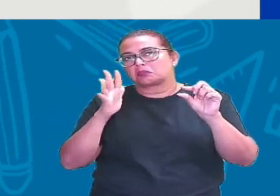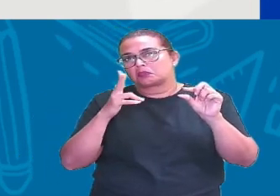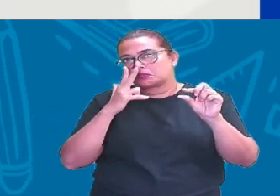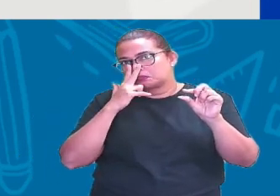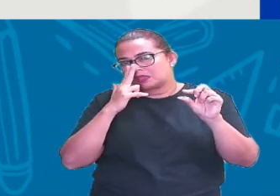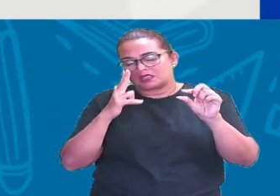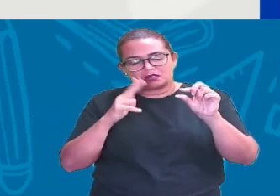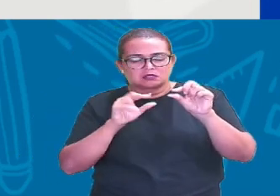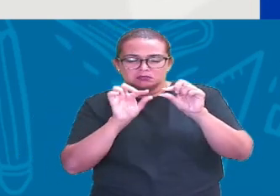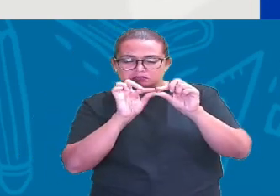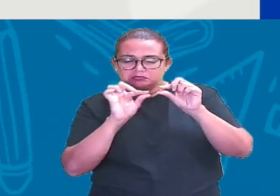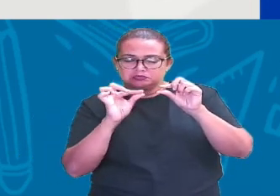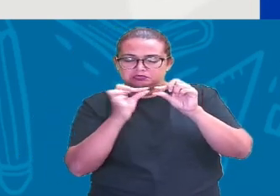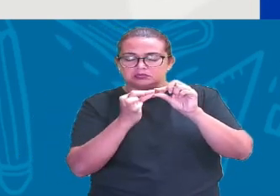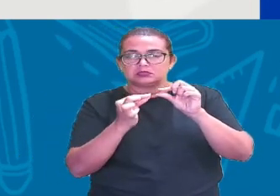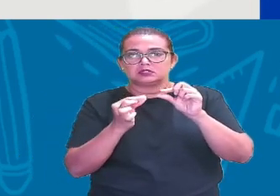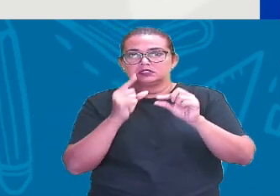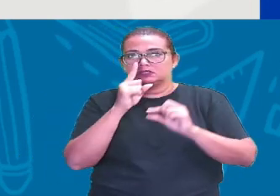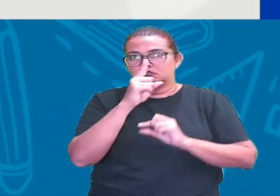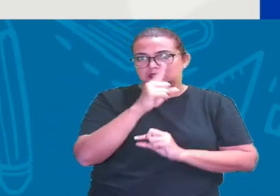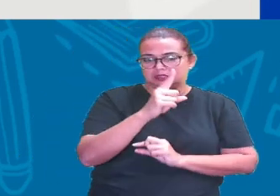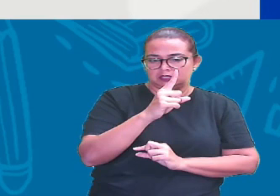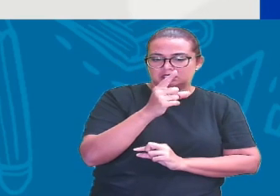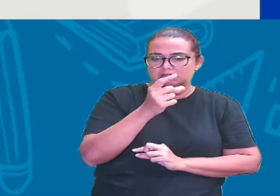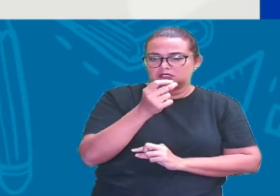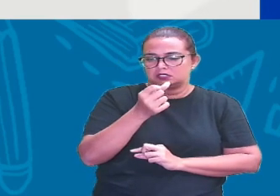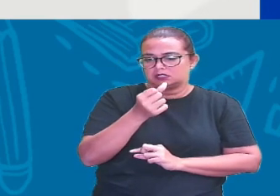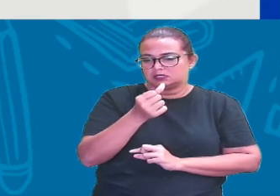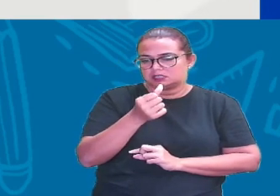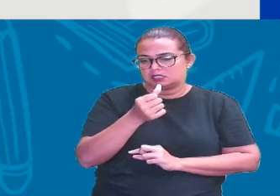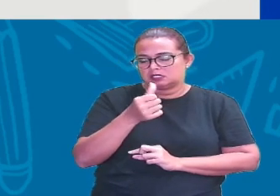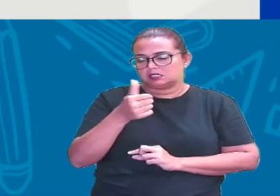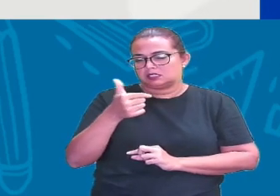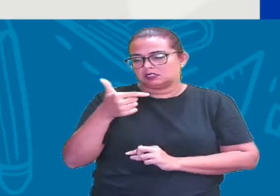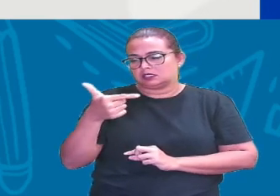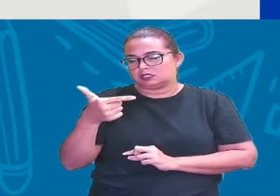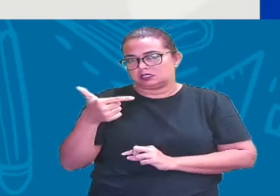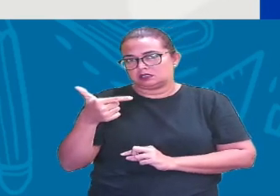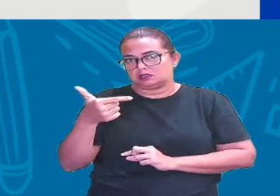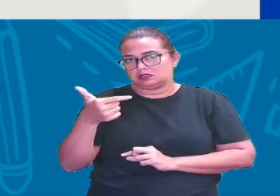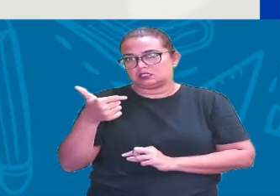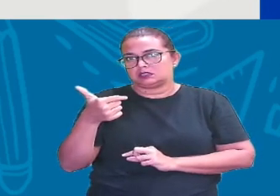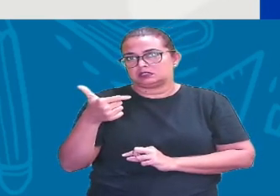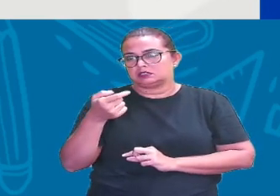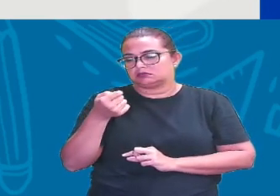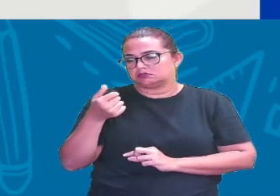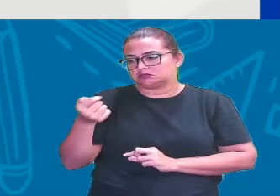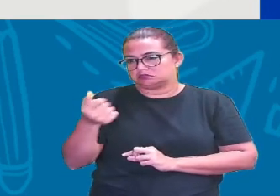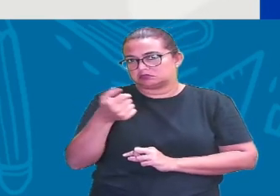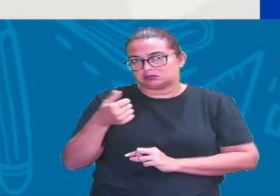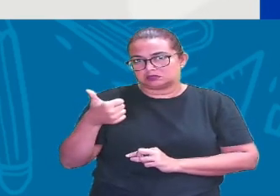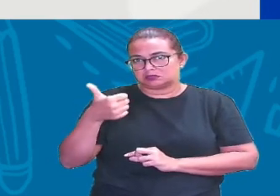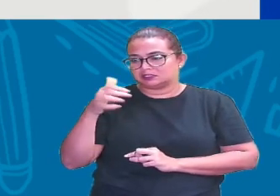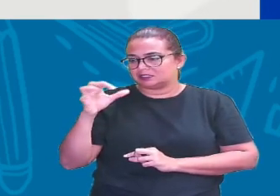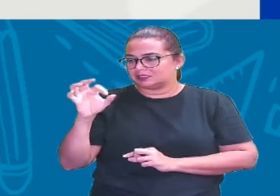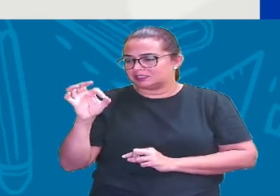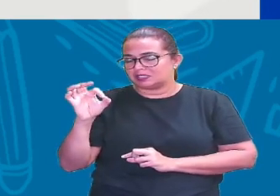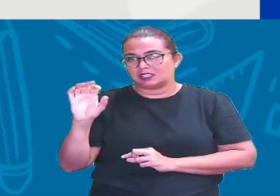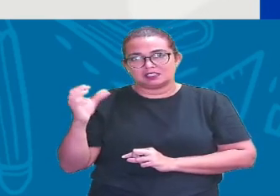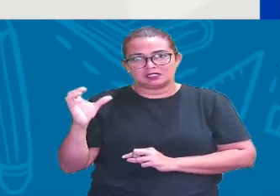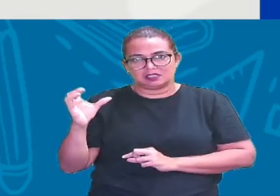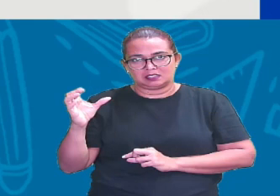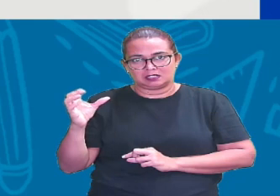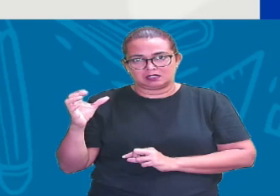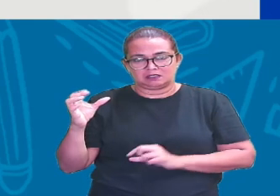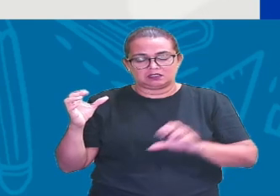162 moedas de 10 centavos e 90 moedas de 25 centavos